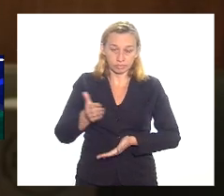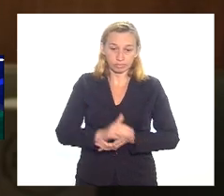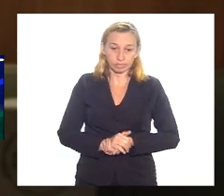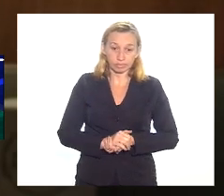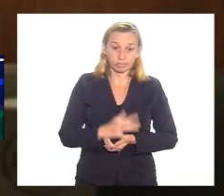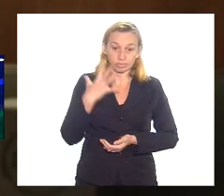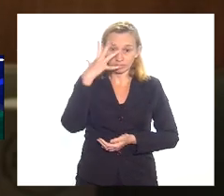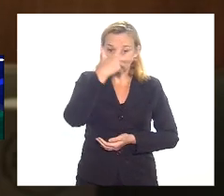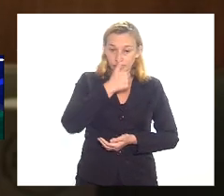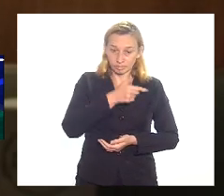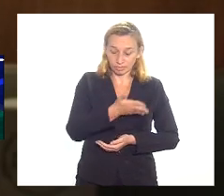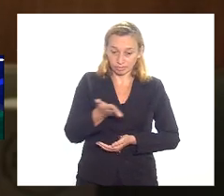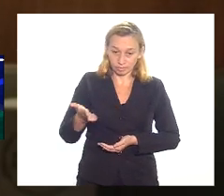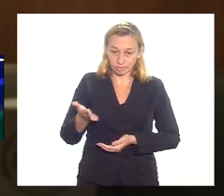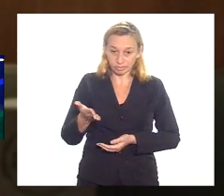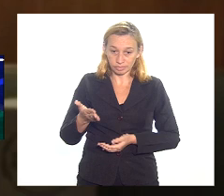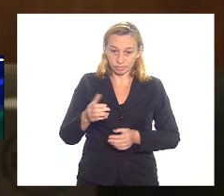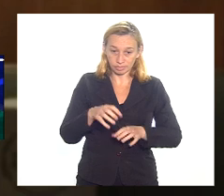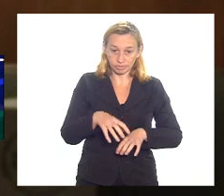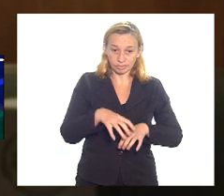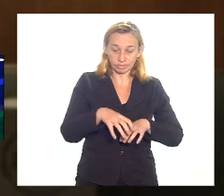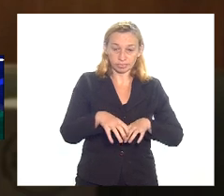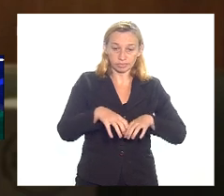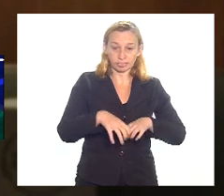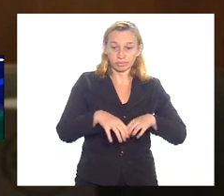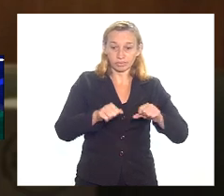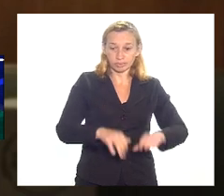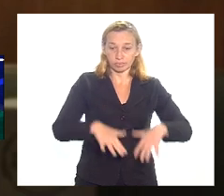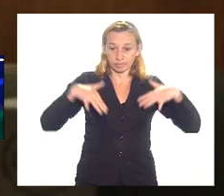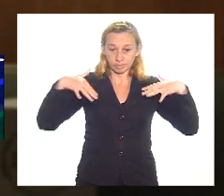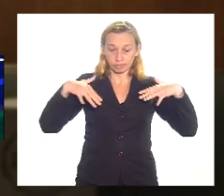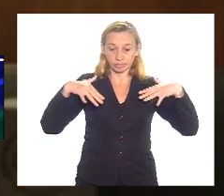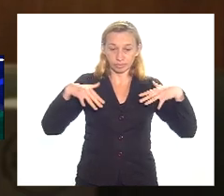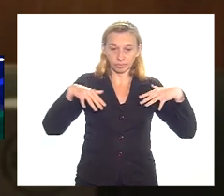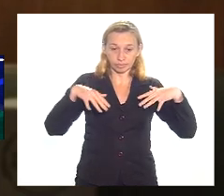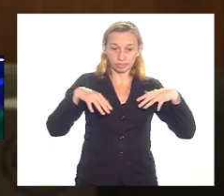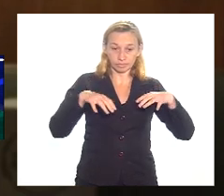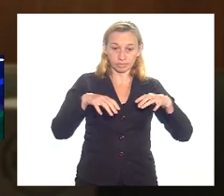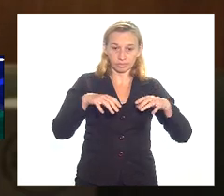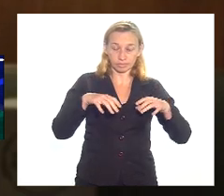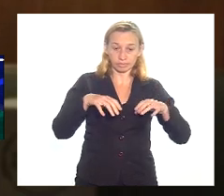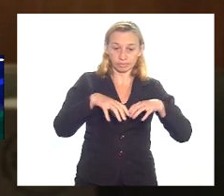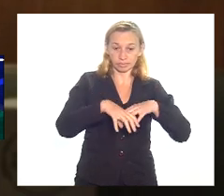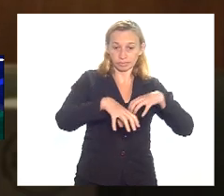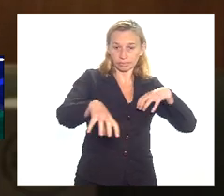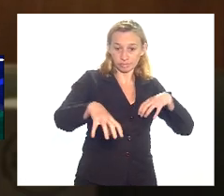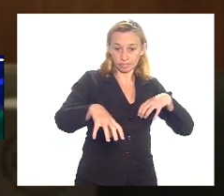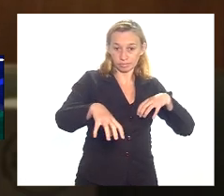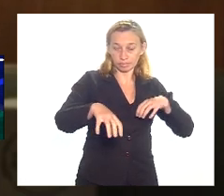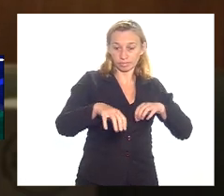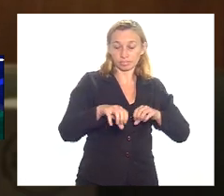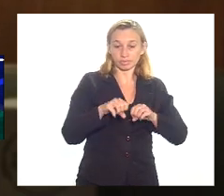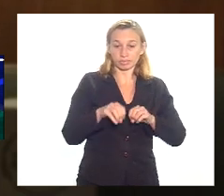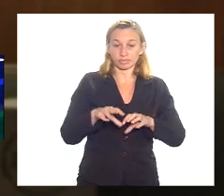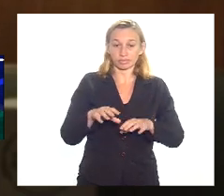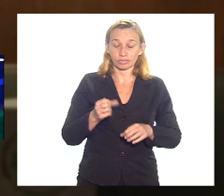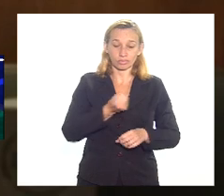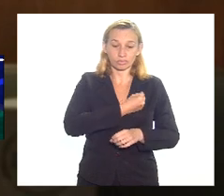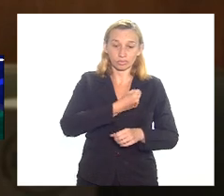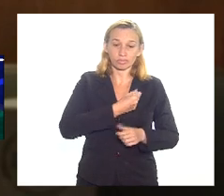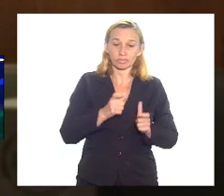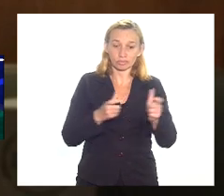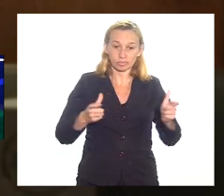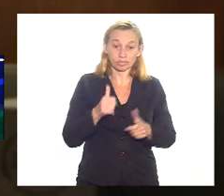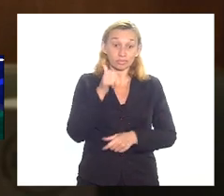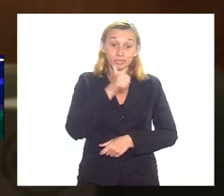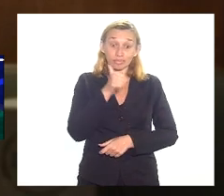muito bonito aqui o plenário virtual, que a maioria são mulheres. Parabéns, parabéns, parabéns.